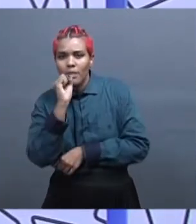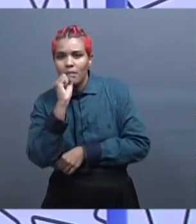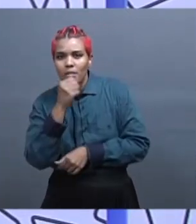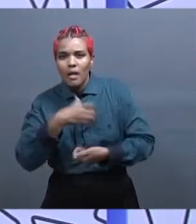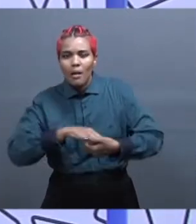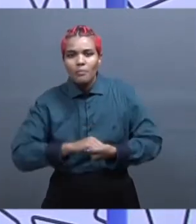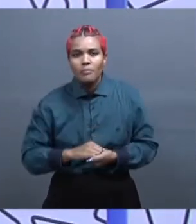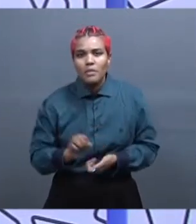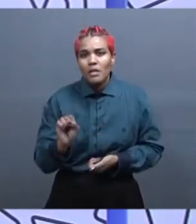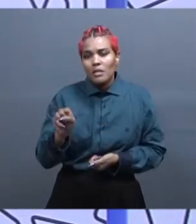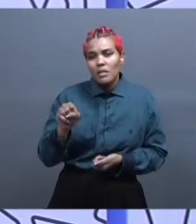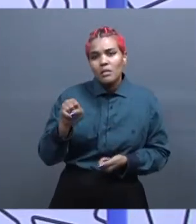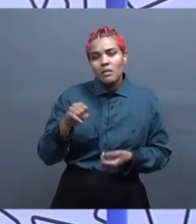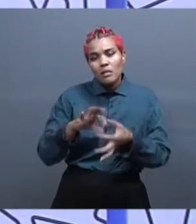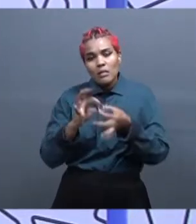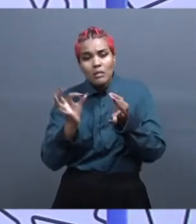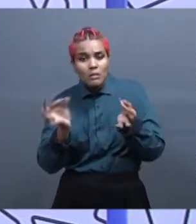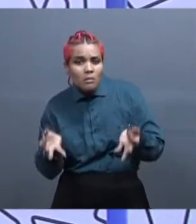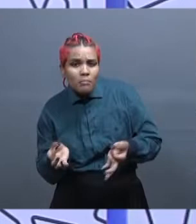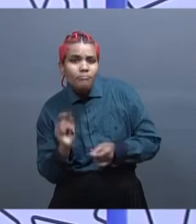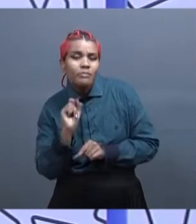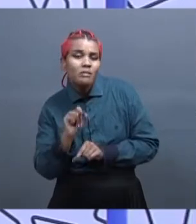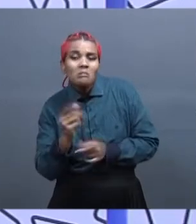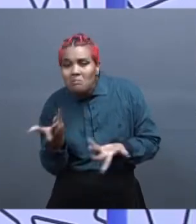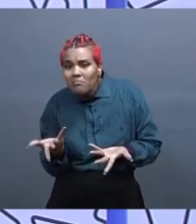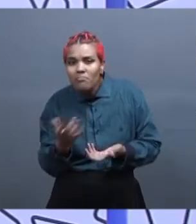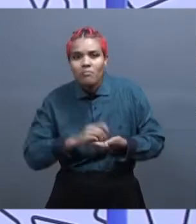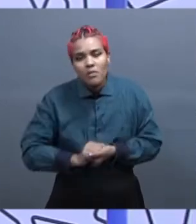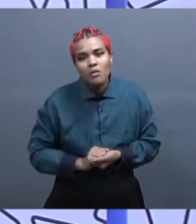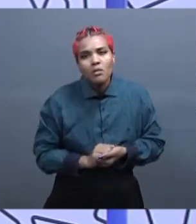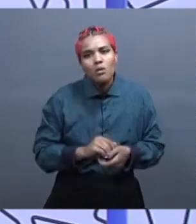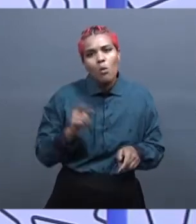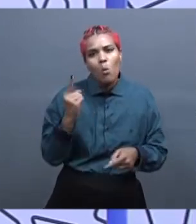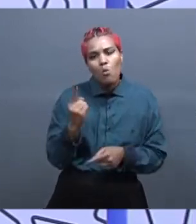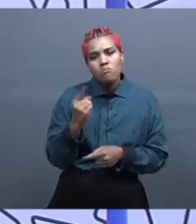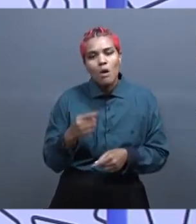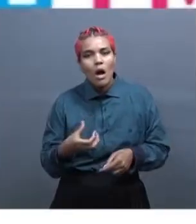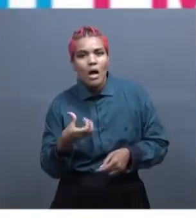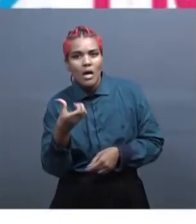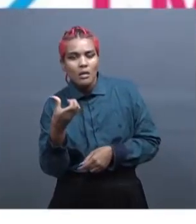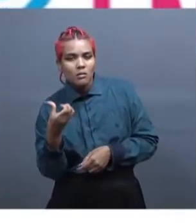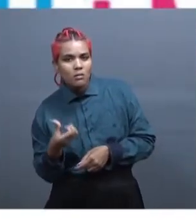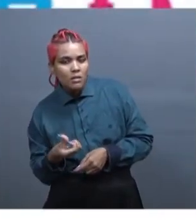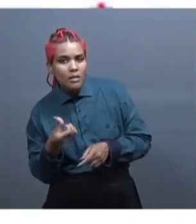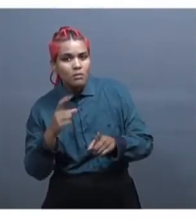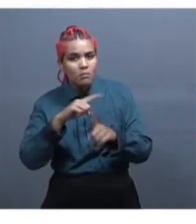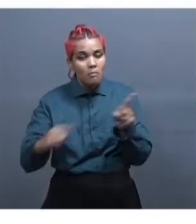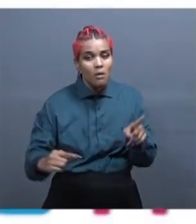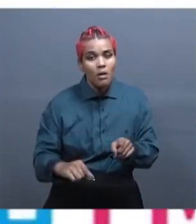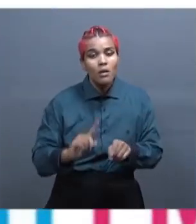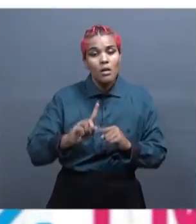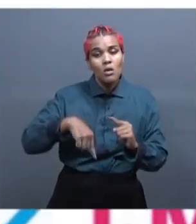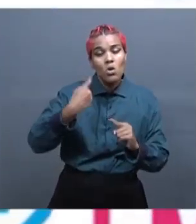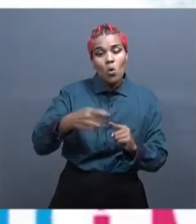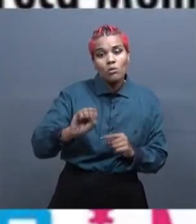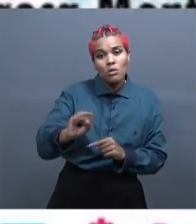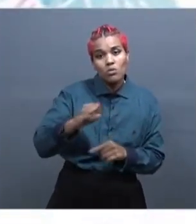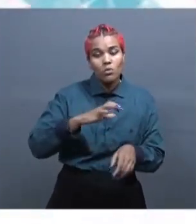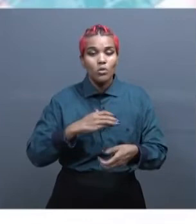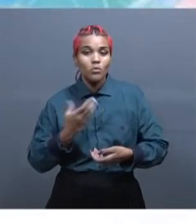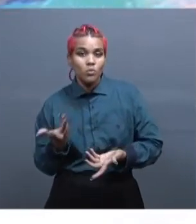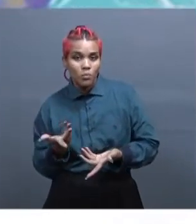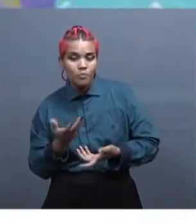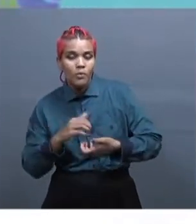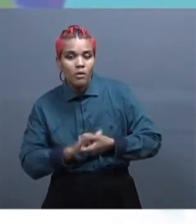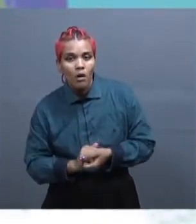simples assim serão duas sessões uma às seis e meia ea outra às 8 horas é uma comédia dirigida por ernesto piccolo